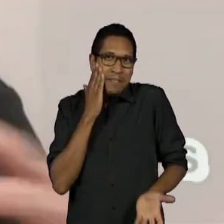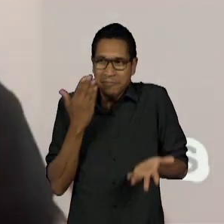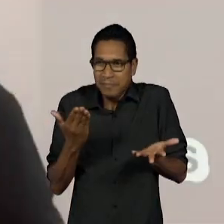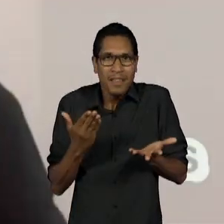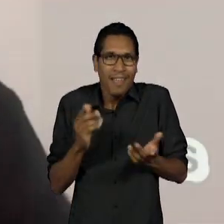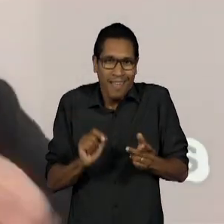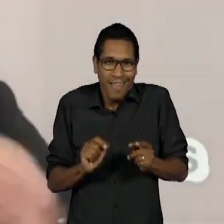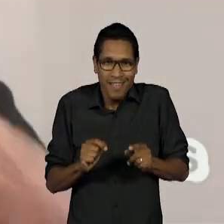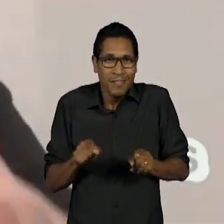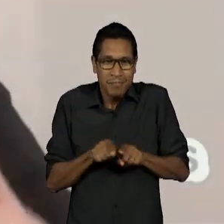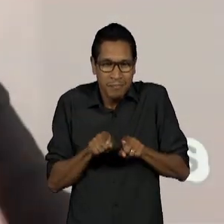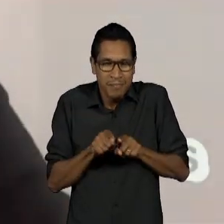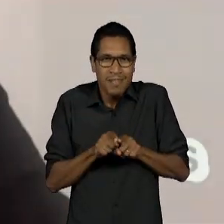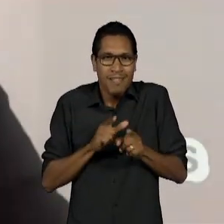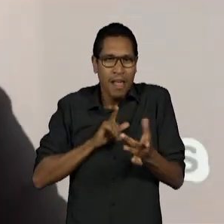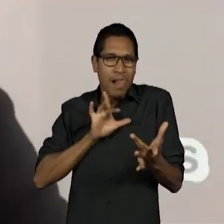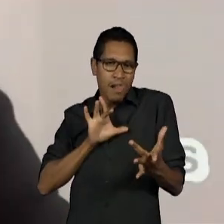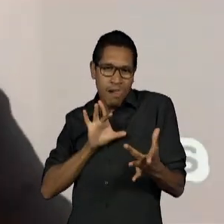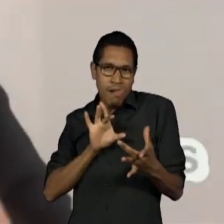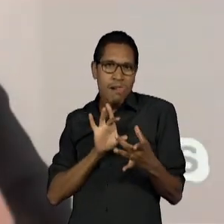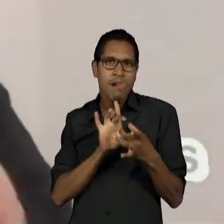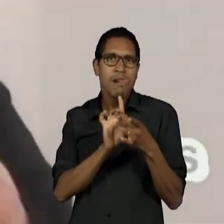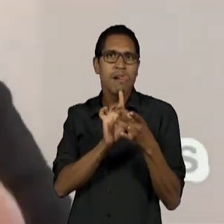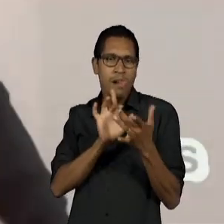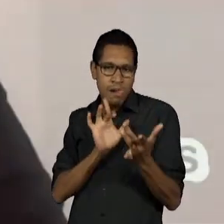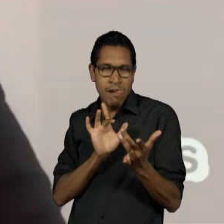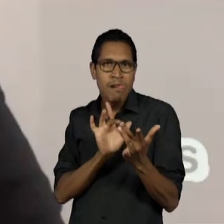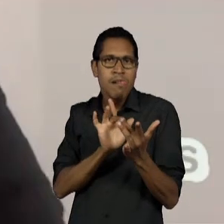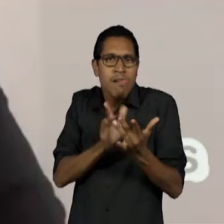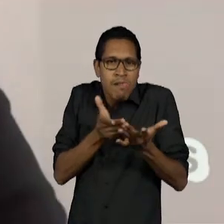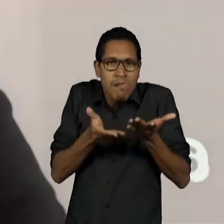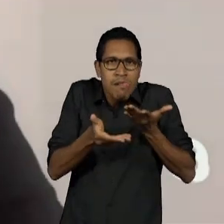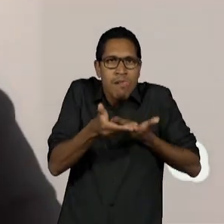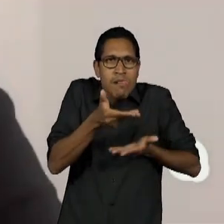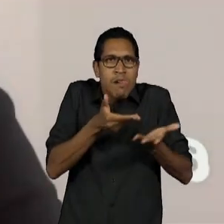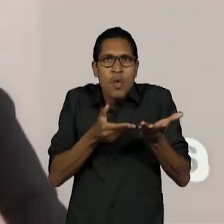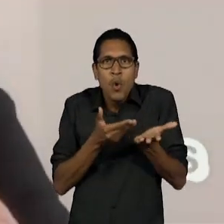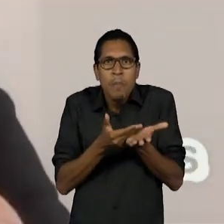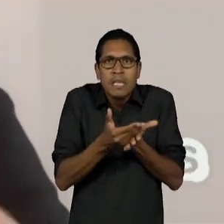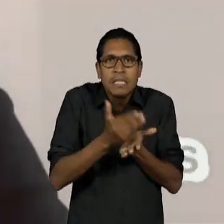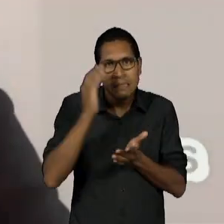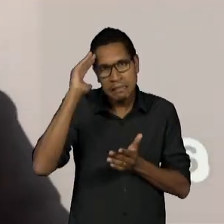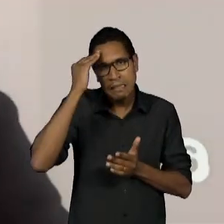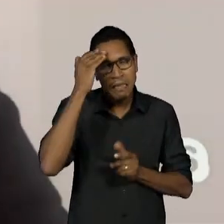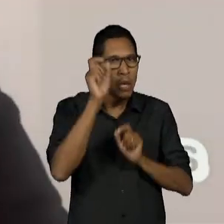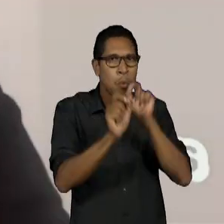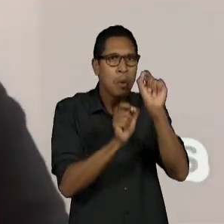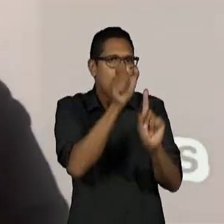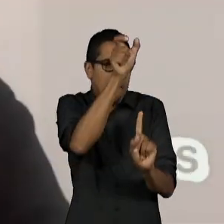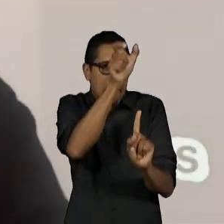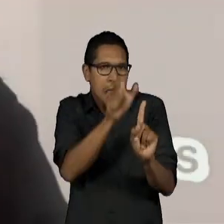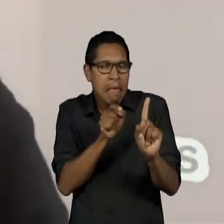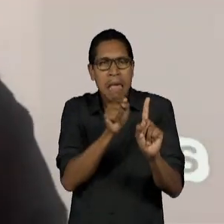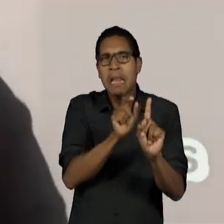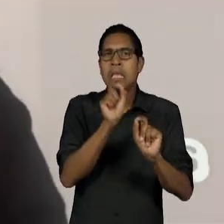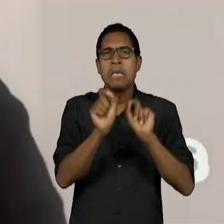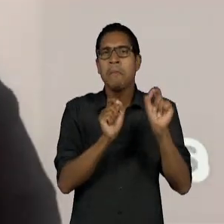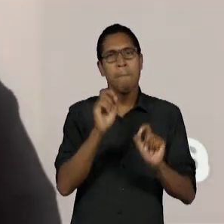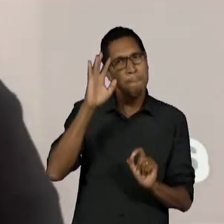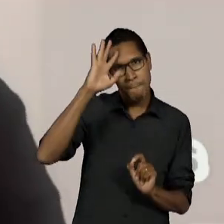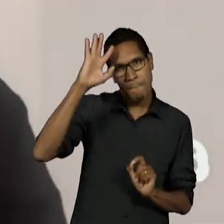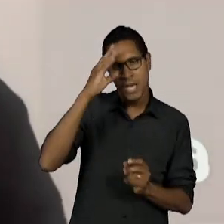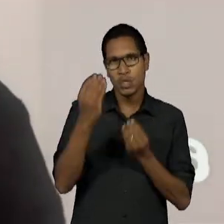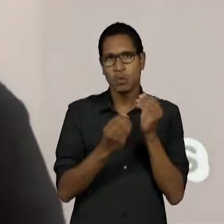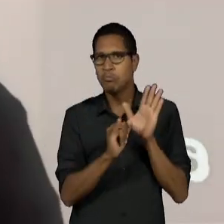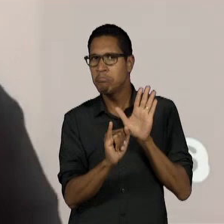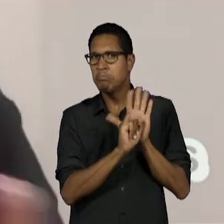vai tendo aquela ligação, aquele entendimento como indivíduo, como pessoa,